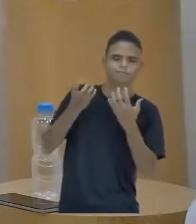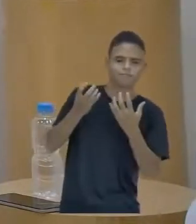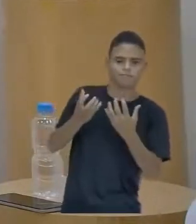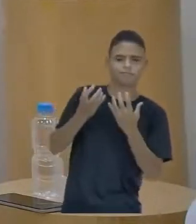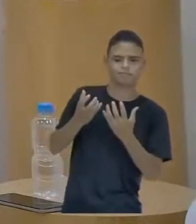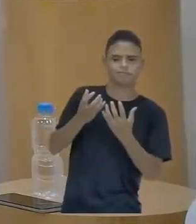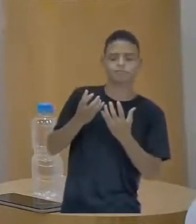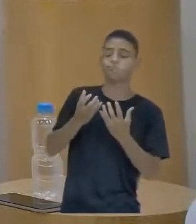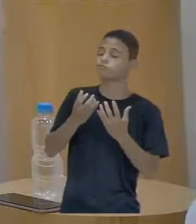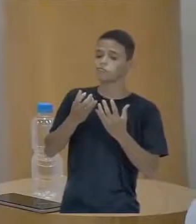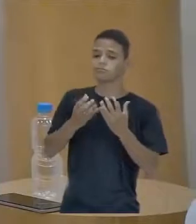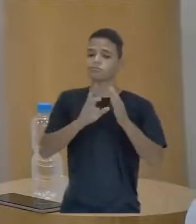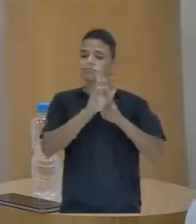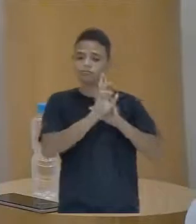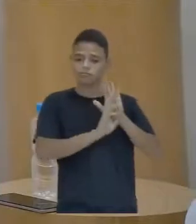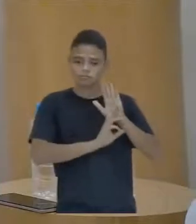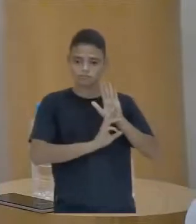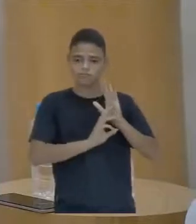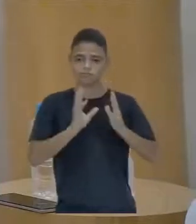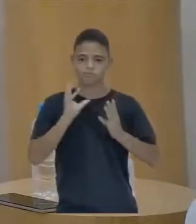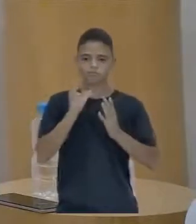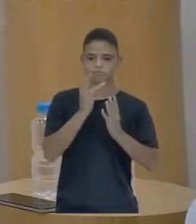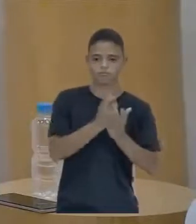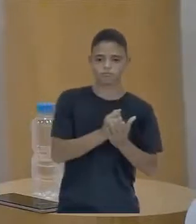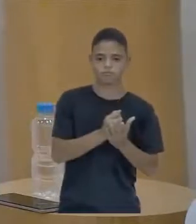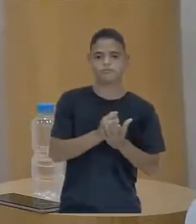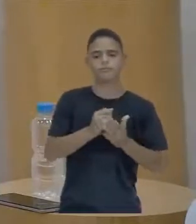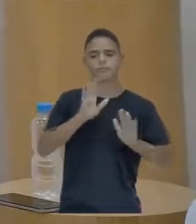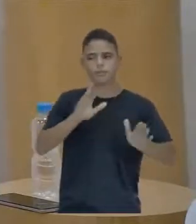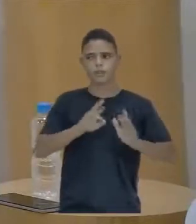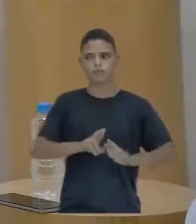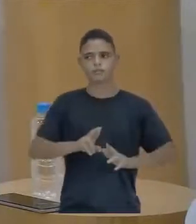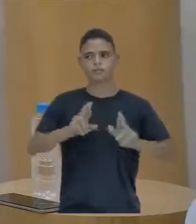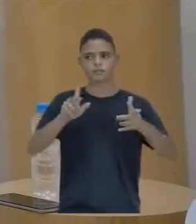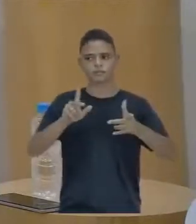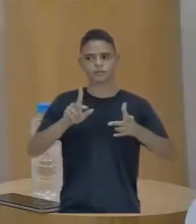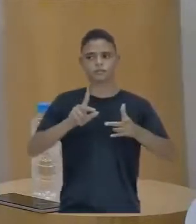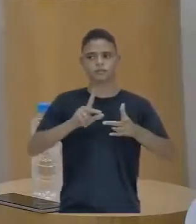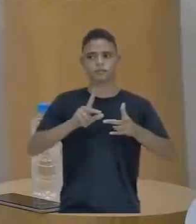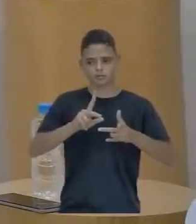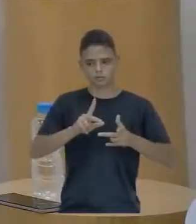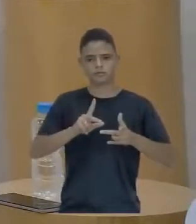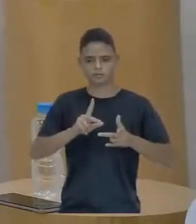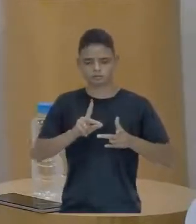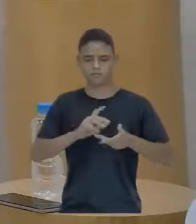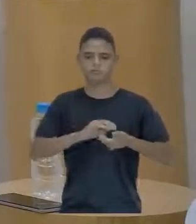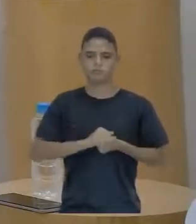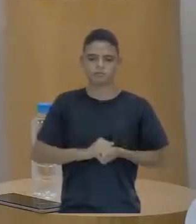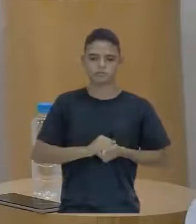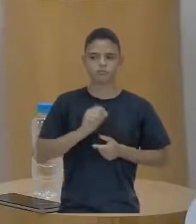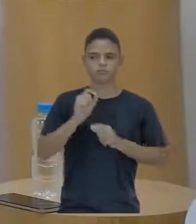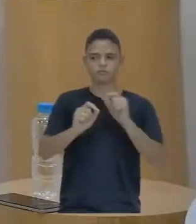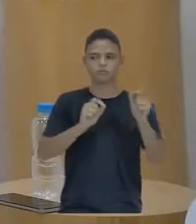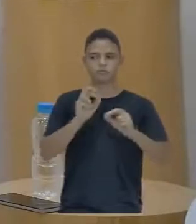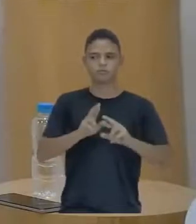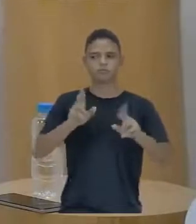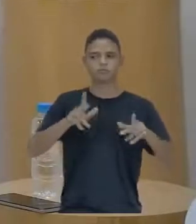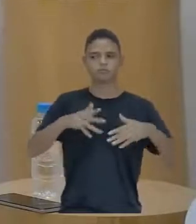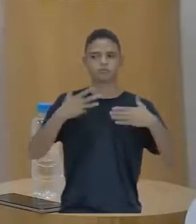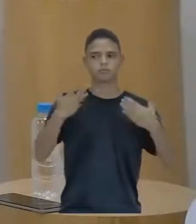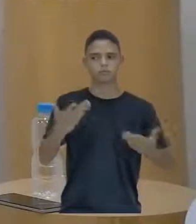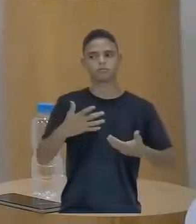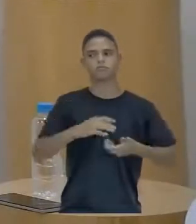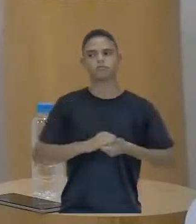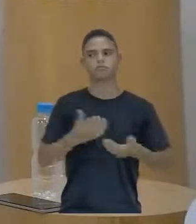dissertativo argumentativo. E qual é a diferença entre um artigo de opinião e um texto dissertativo argumentativo? Vamos falar sobre